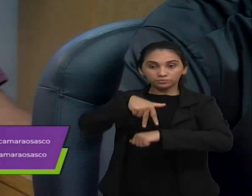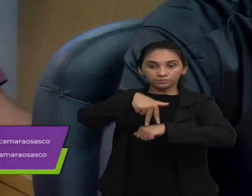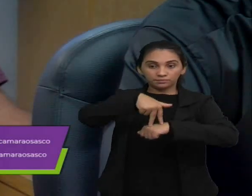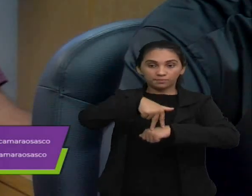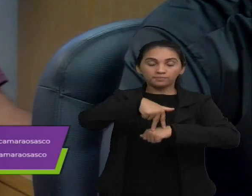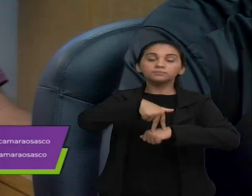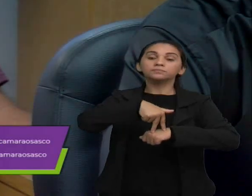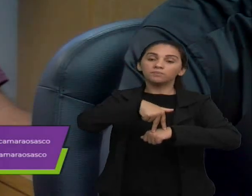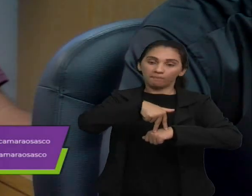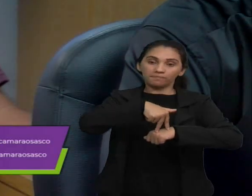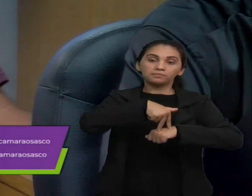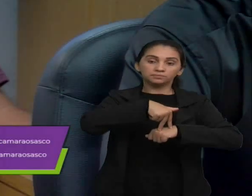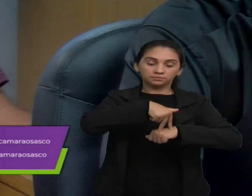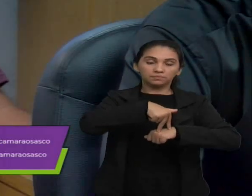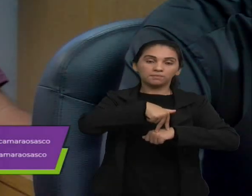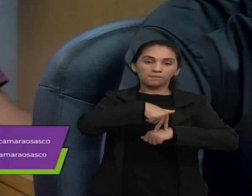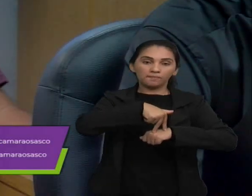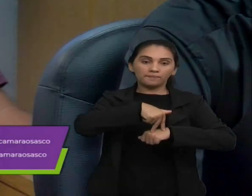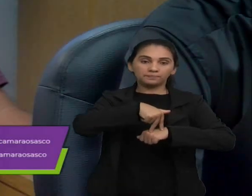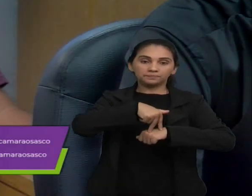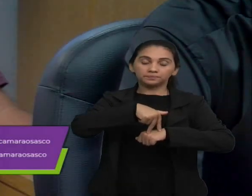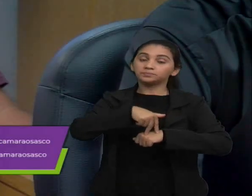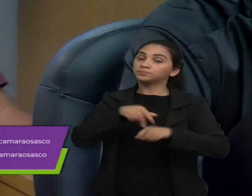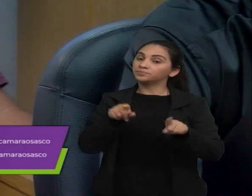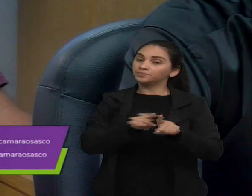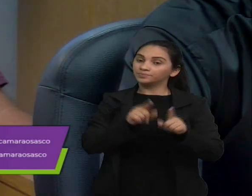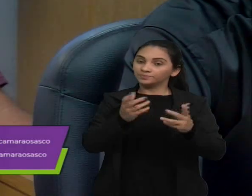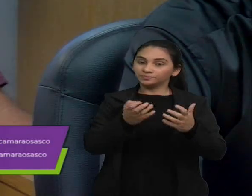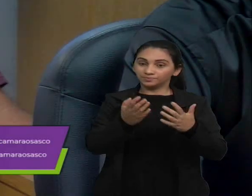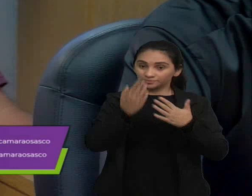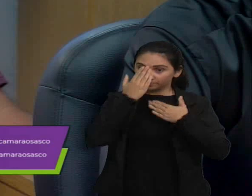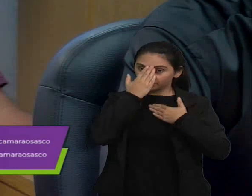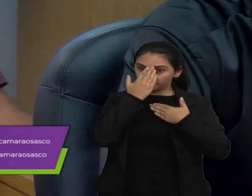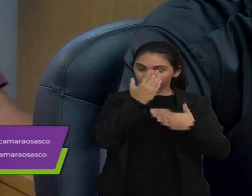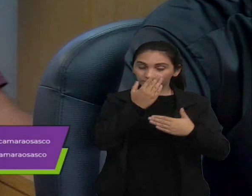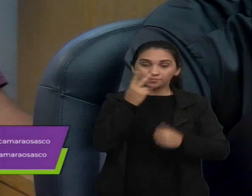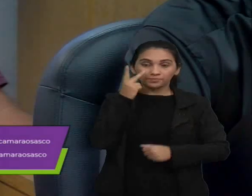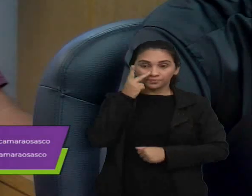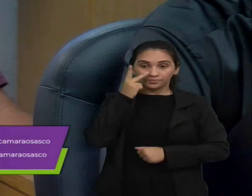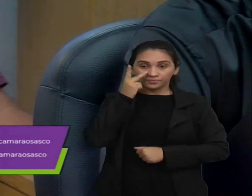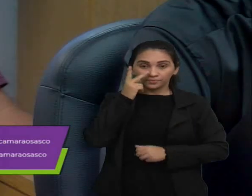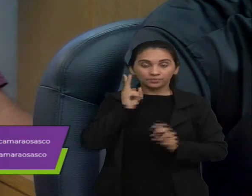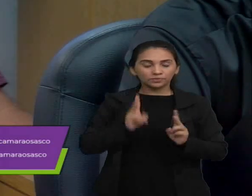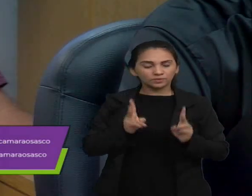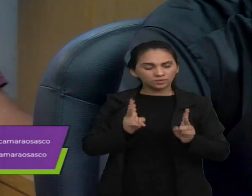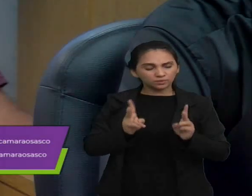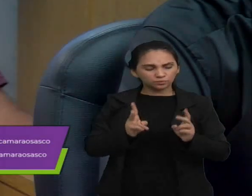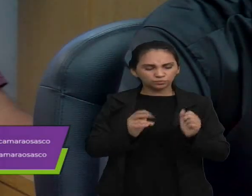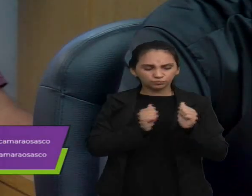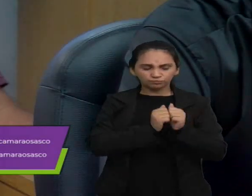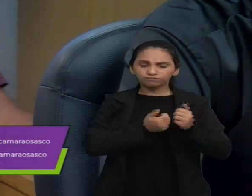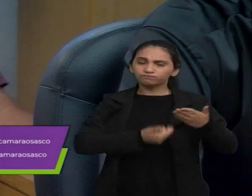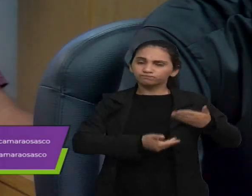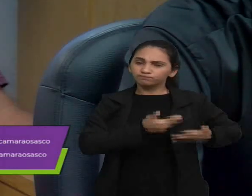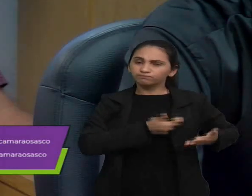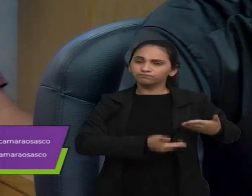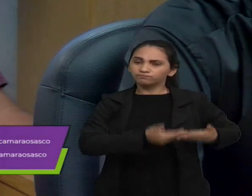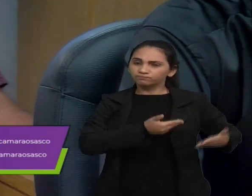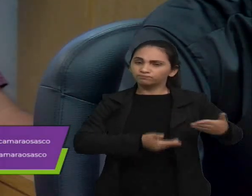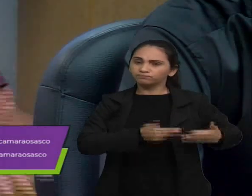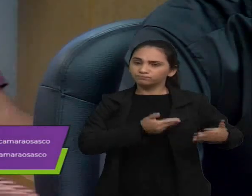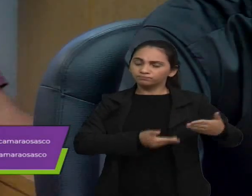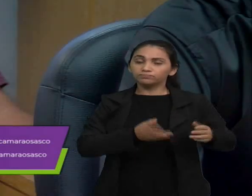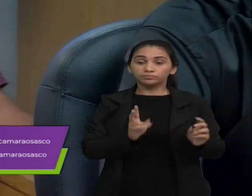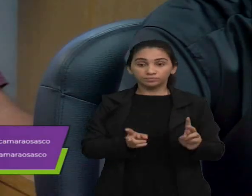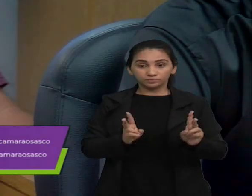da tribuna e já agradecer o Pelé desde sempre foi muito parceiro se colocou à disposição